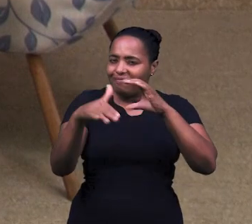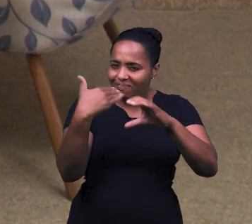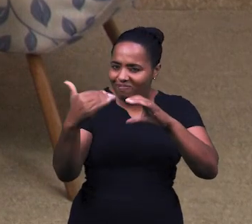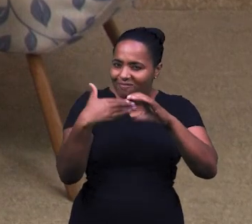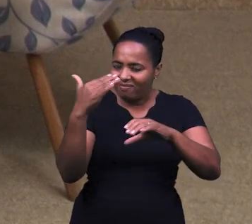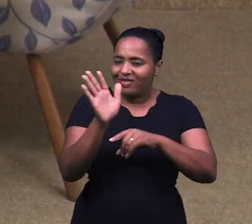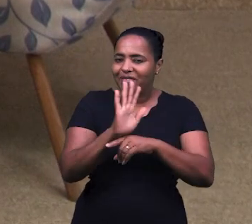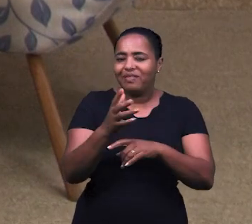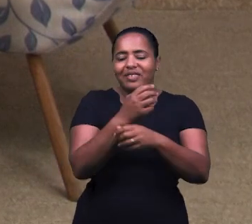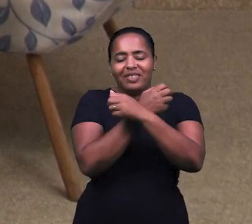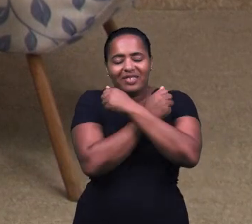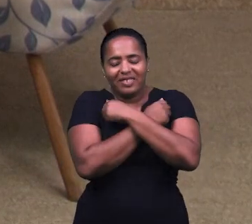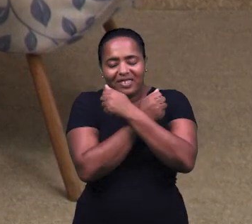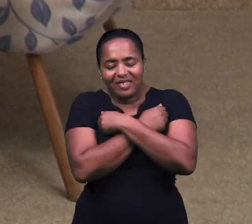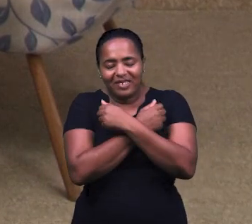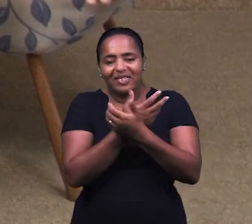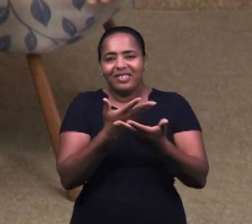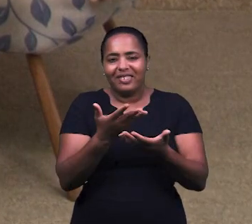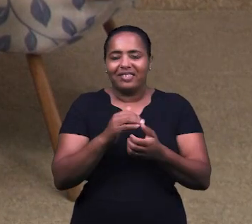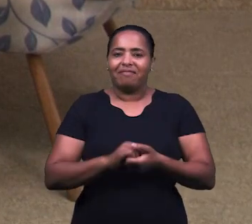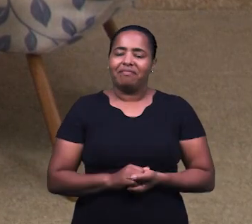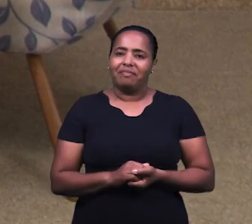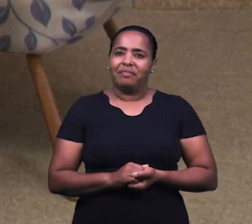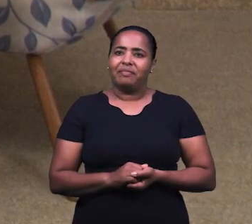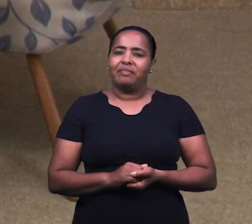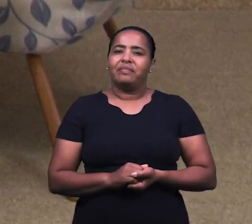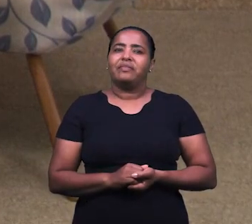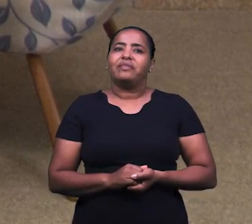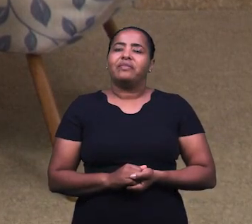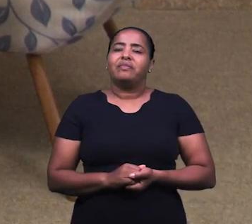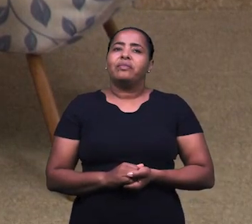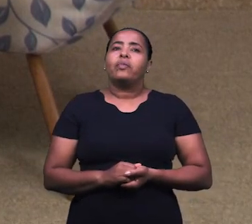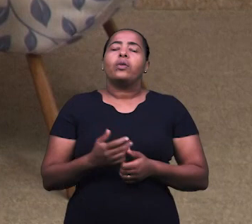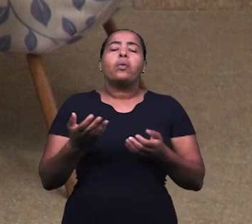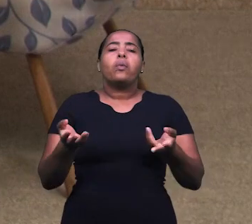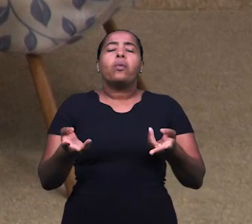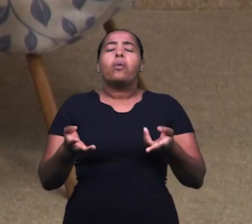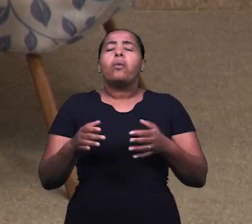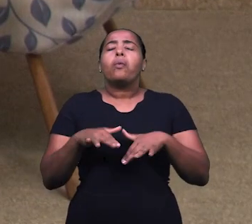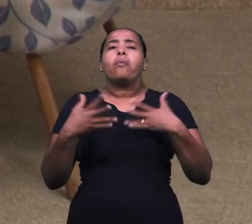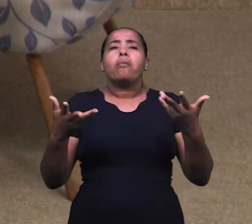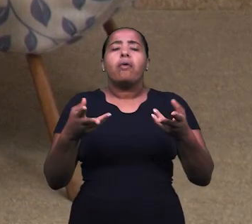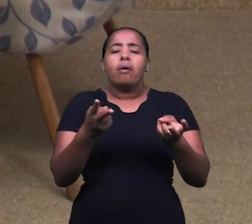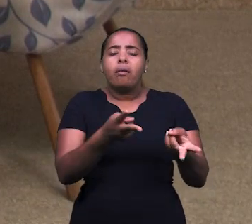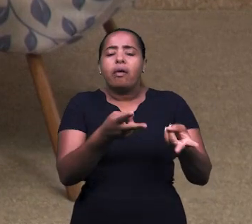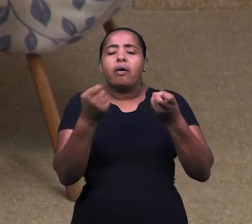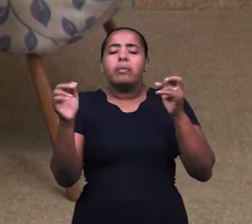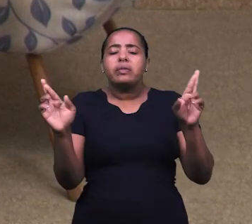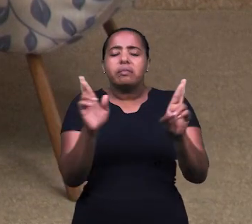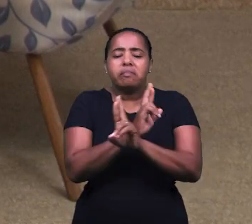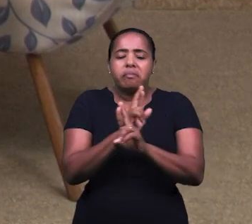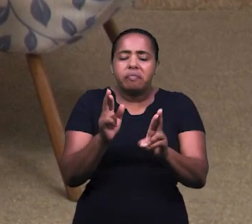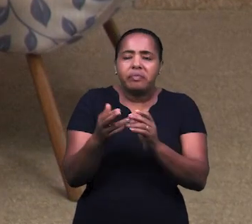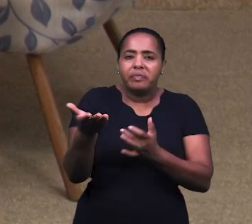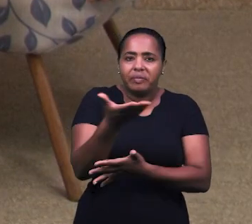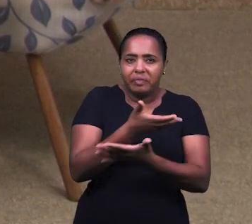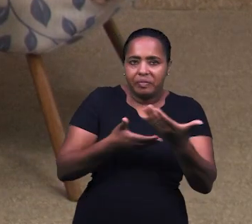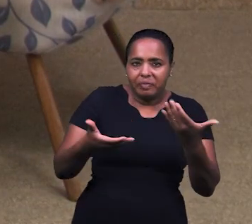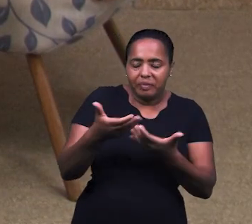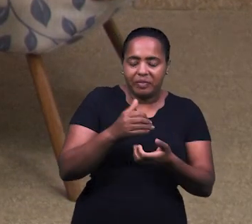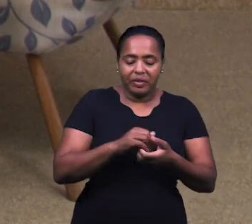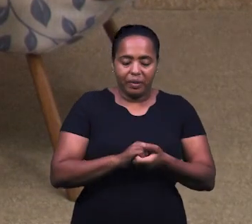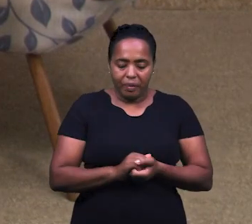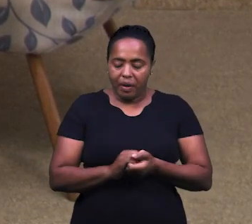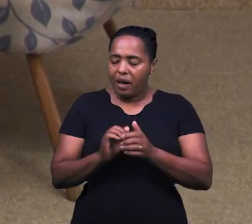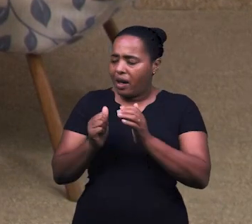mandando mais vídeos. Um grande abraço ao nosso companheiro. Irmã Simone, quais são as suas observações, então, relativas a estas